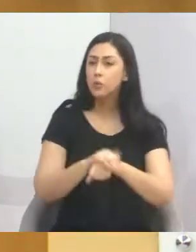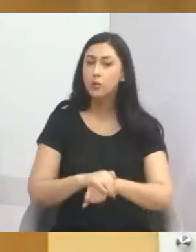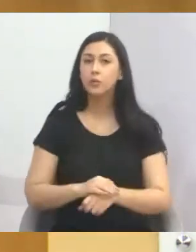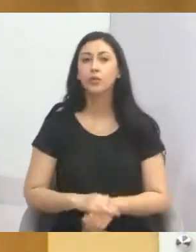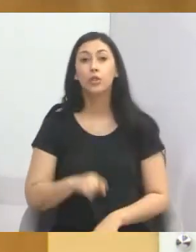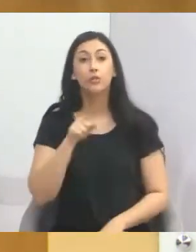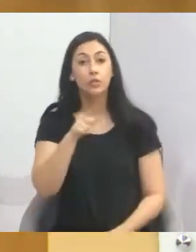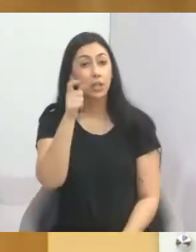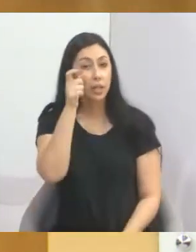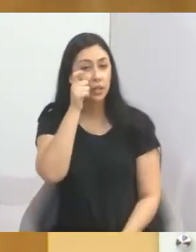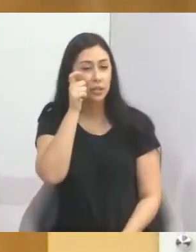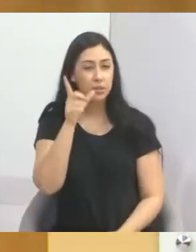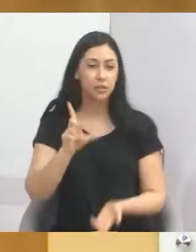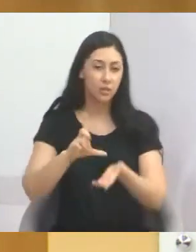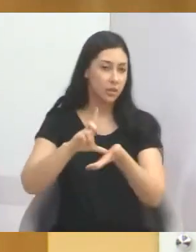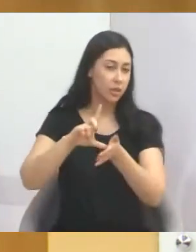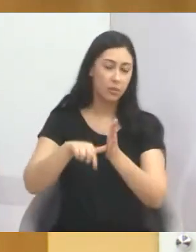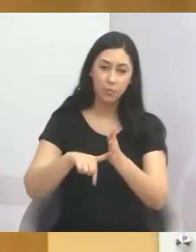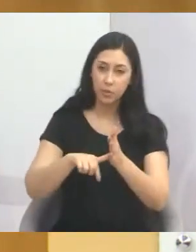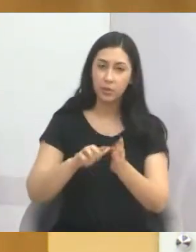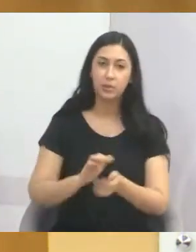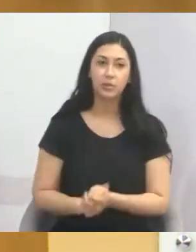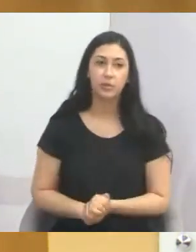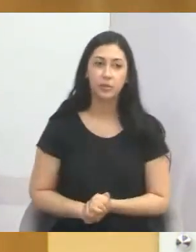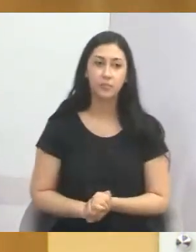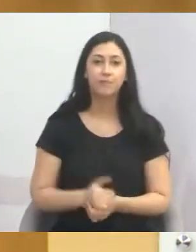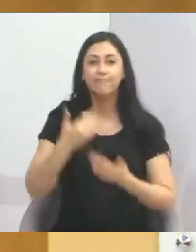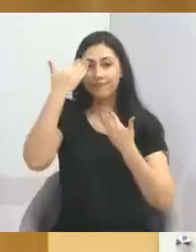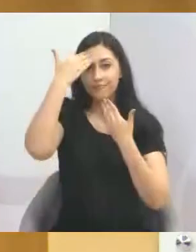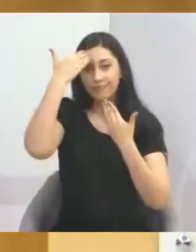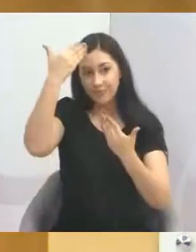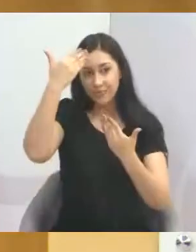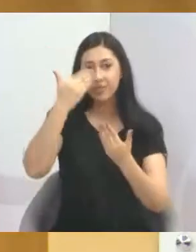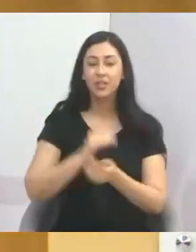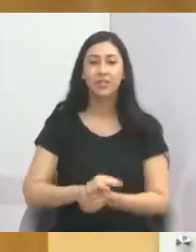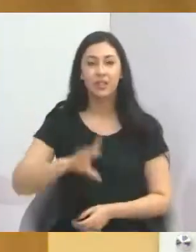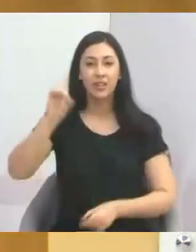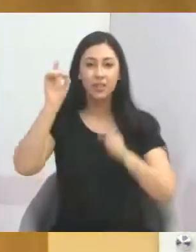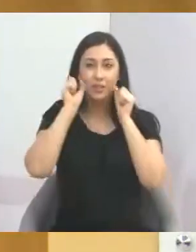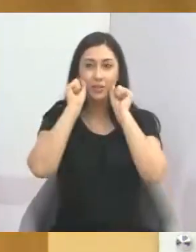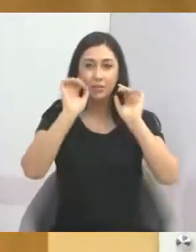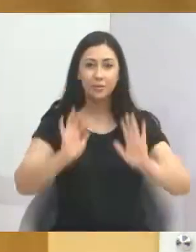rever essa Tribuna Livre, meu muito obrigado a todos, viu? Deus abençoe.